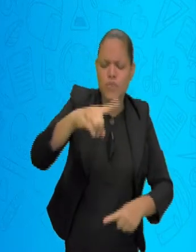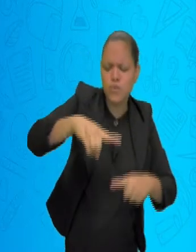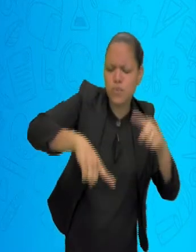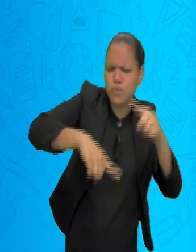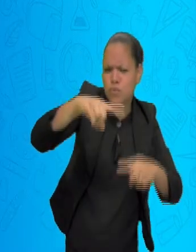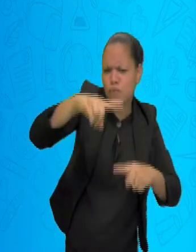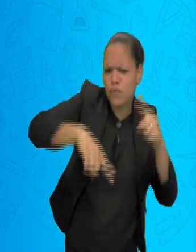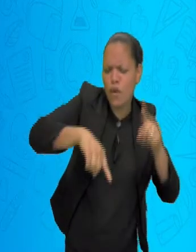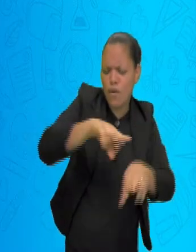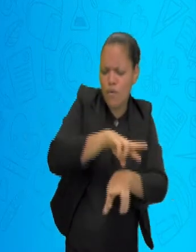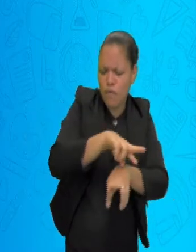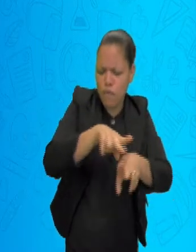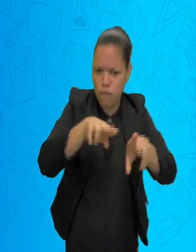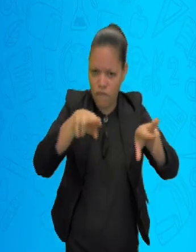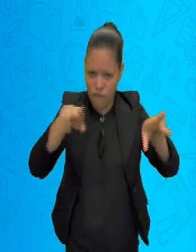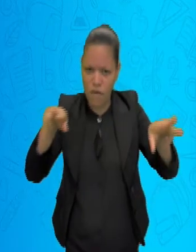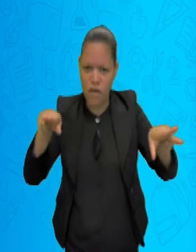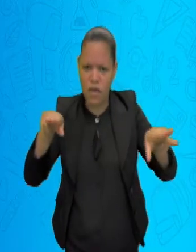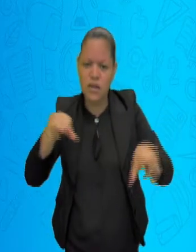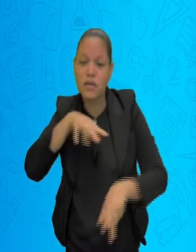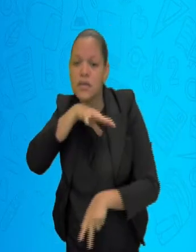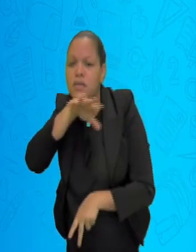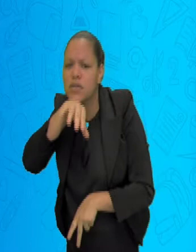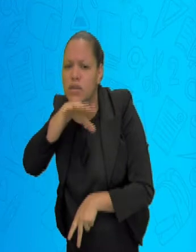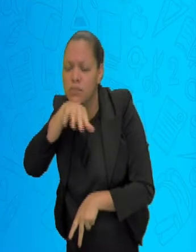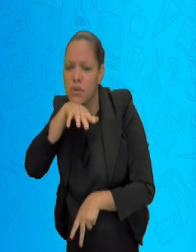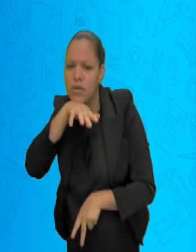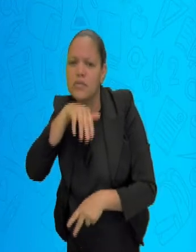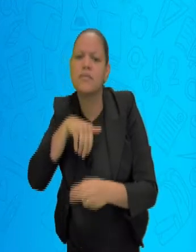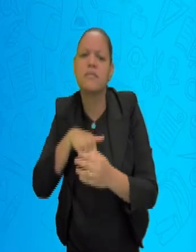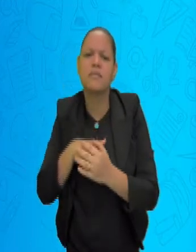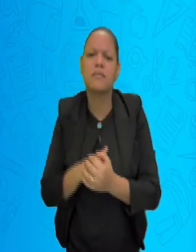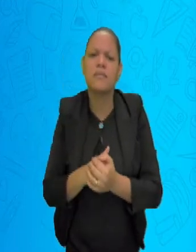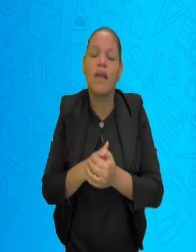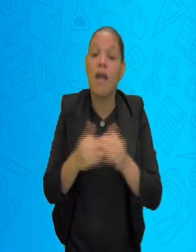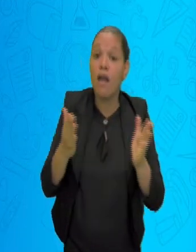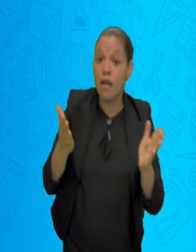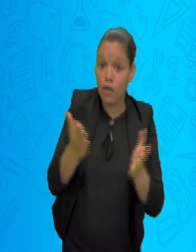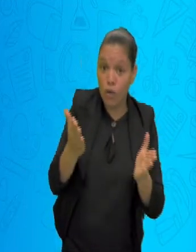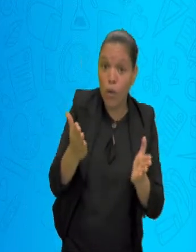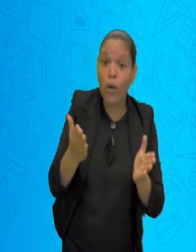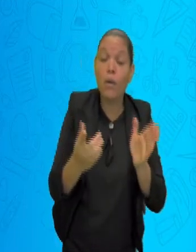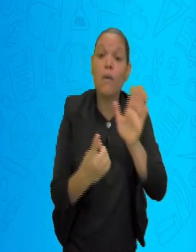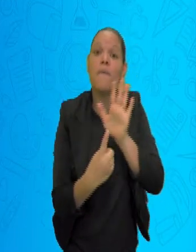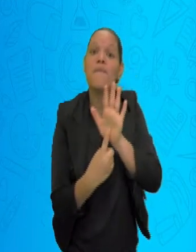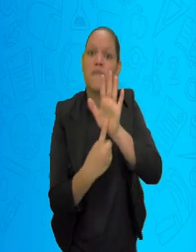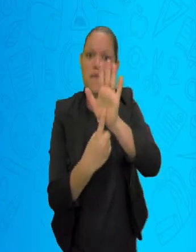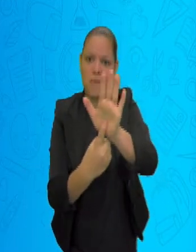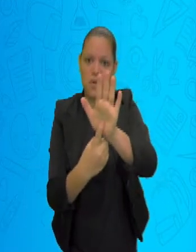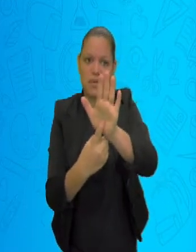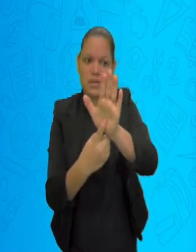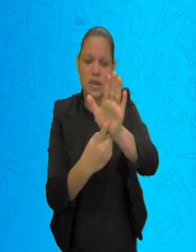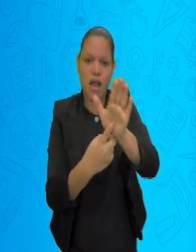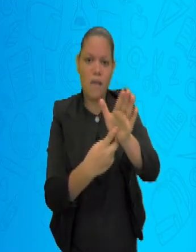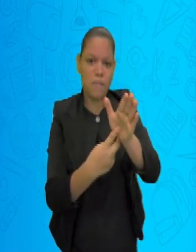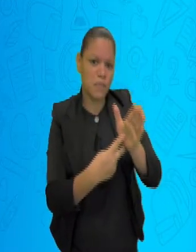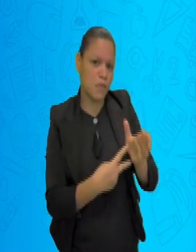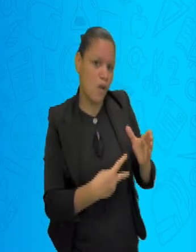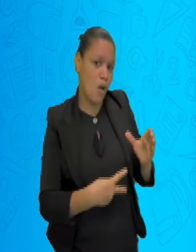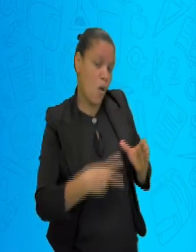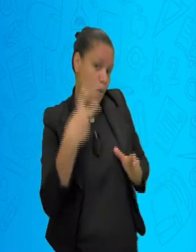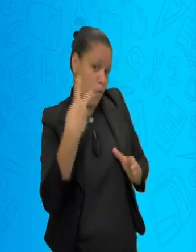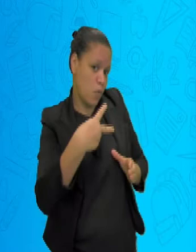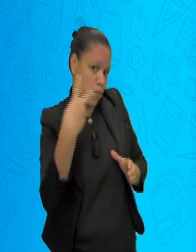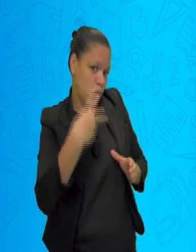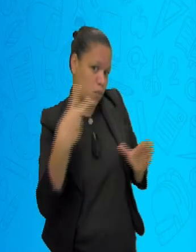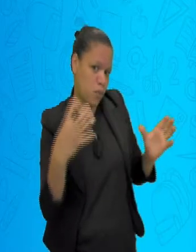de animais. Agora vamos para o segundo setor, que é considerado o setor secundário. O